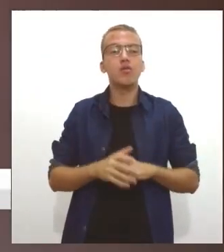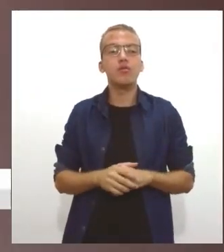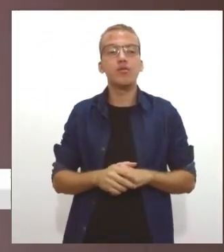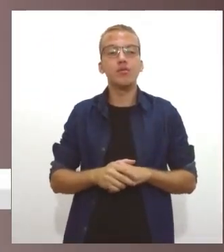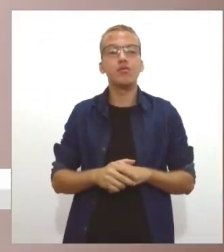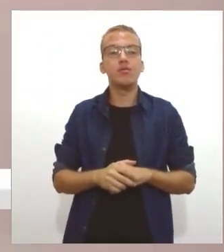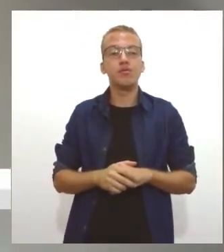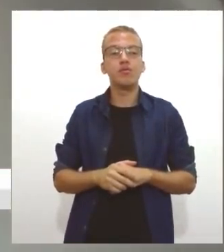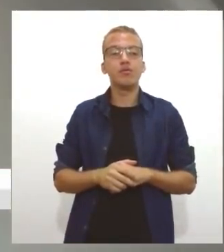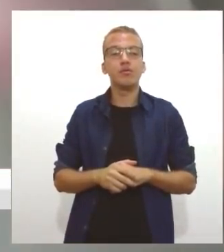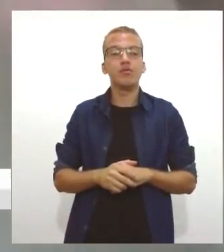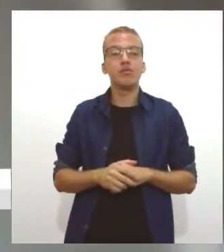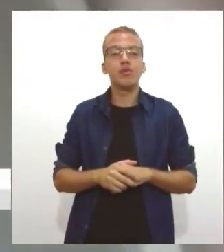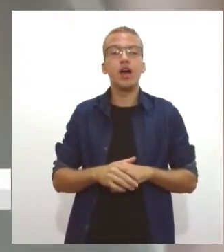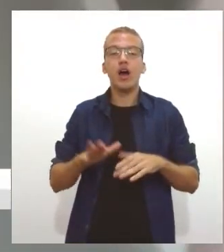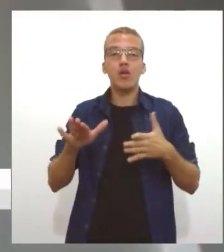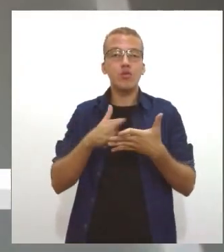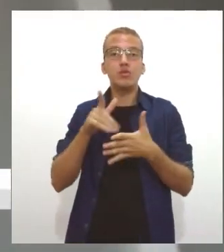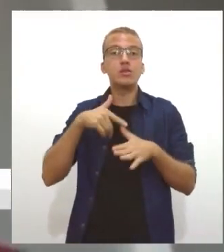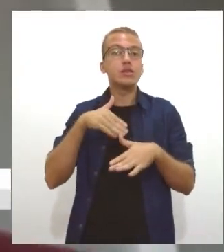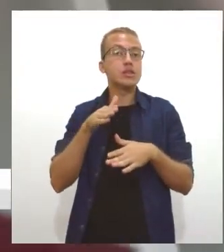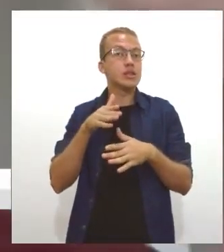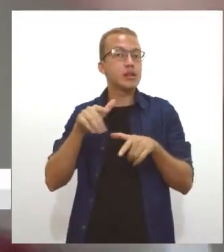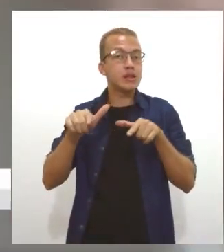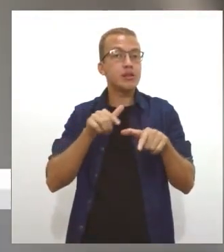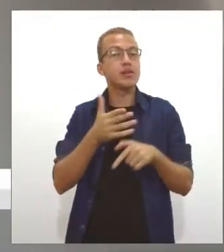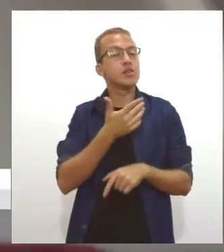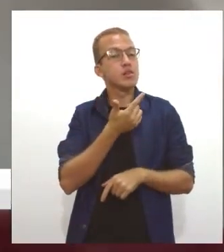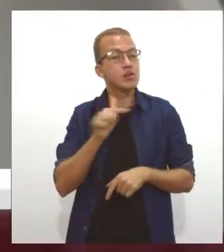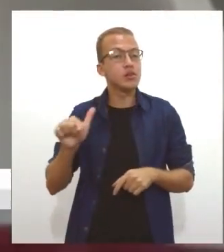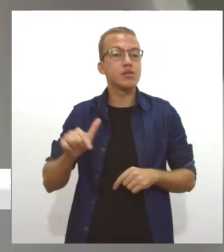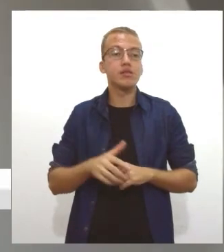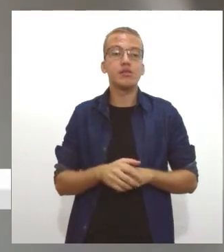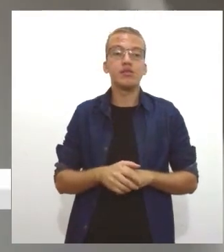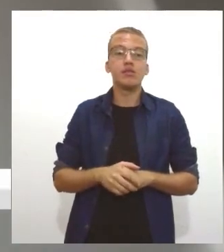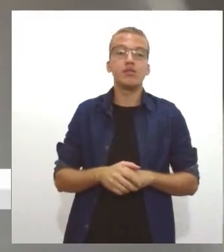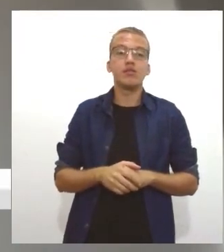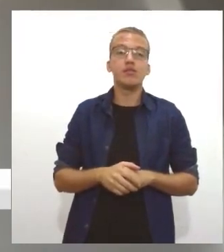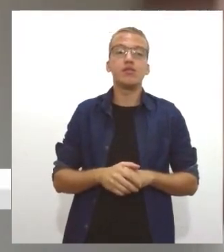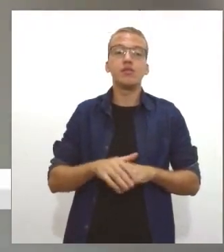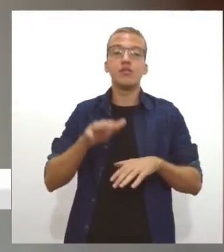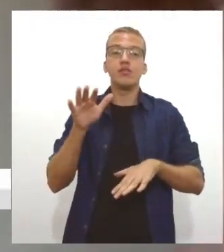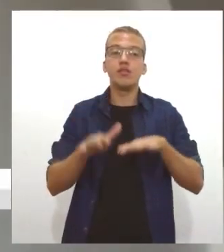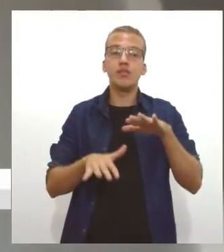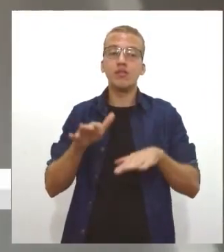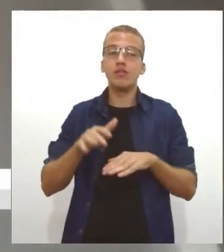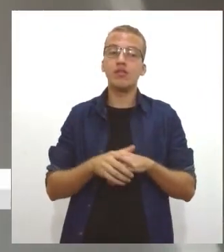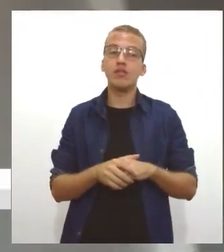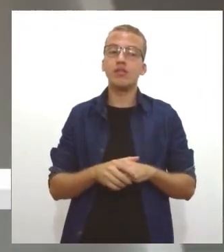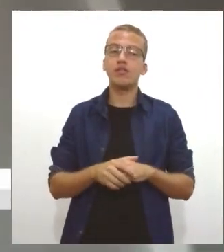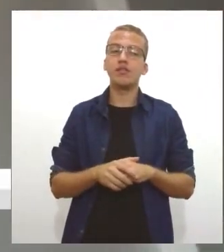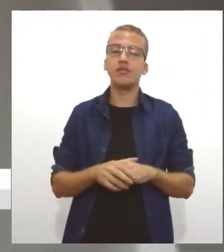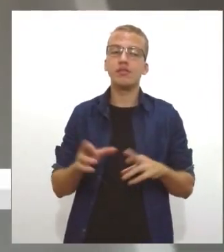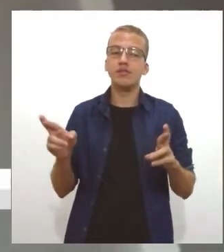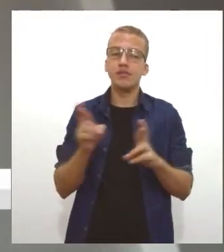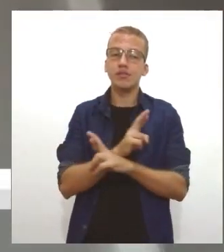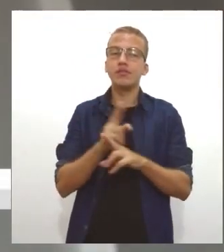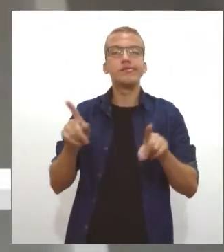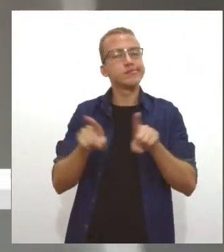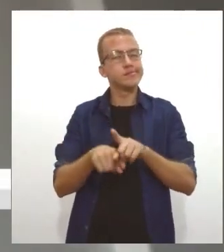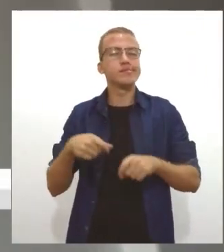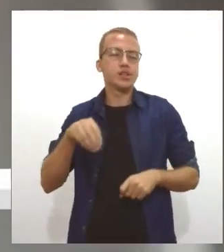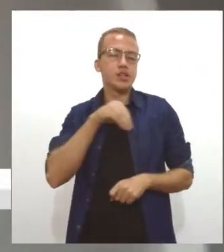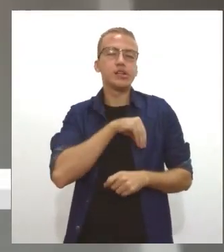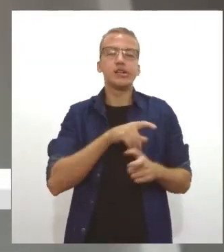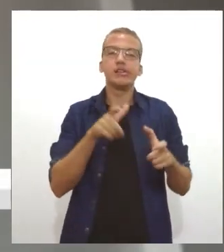interesse de prosseguir. E um dos fatores é justamente esse. Às vezes volta o relacionamento e também a dependência financeira fala